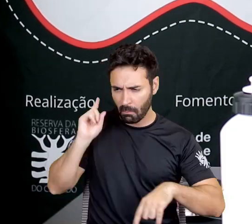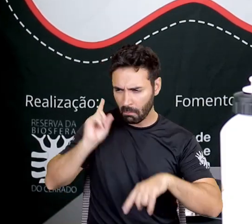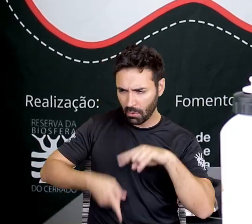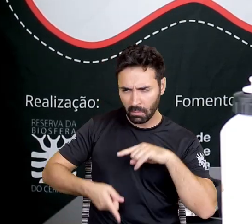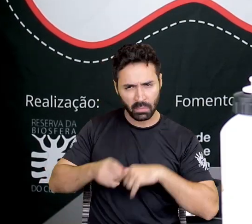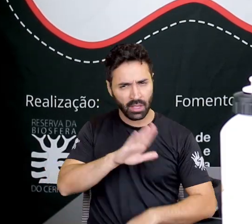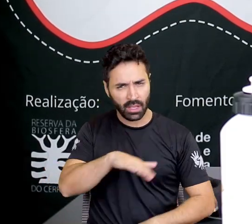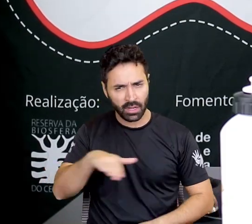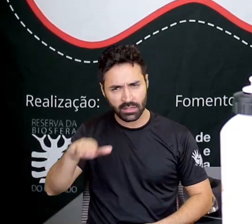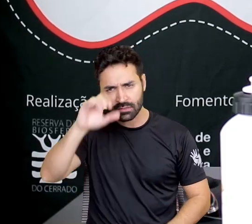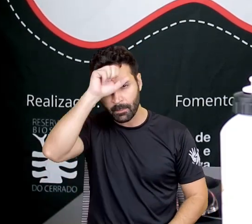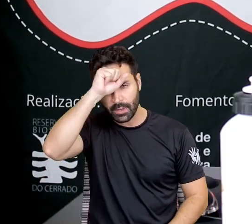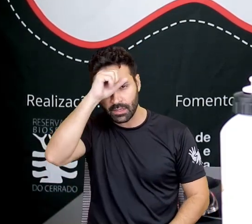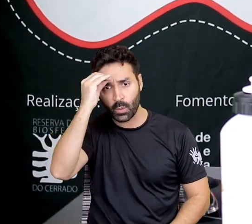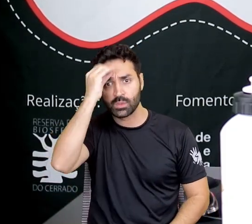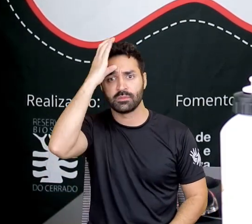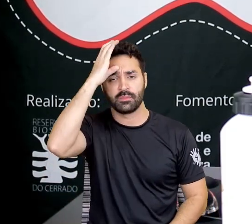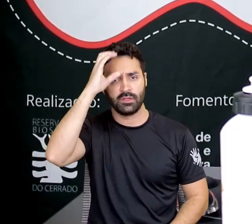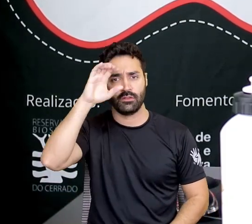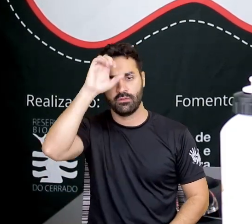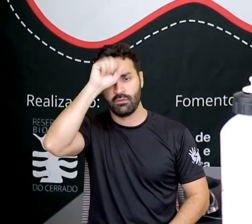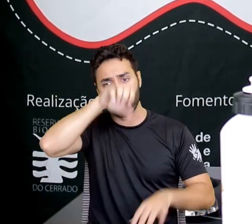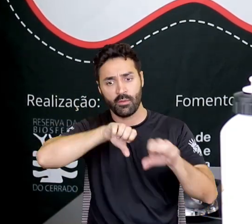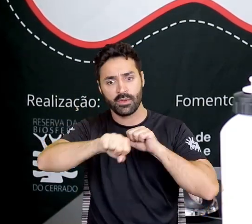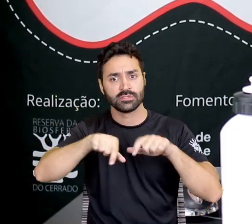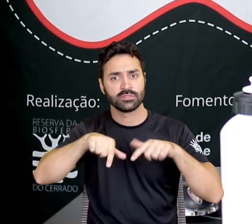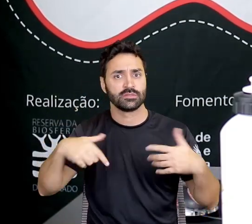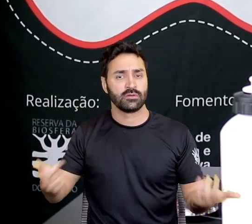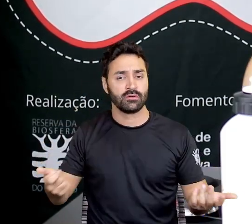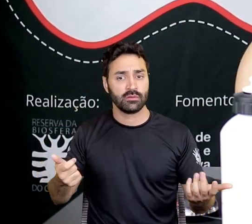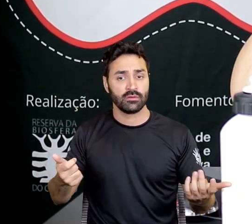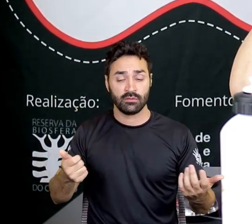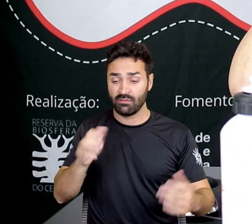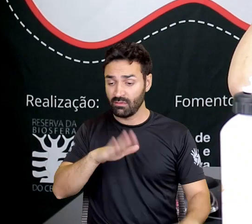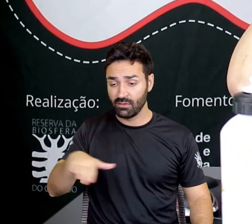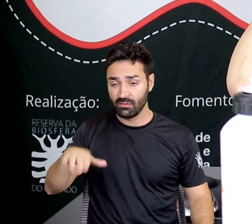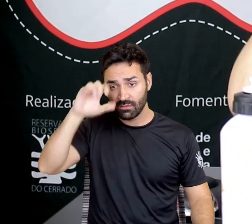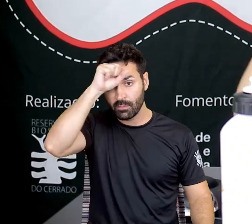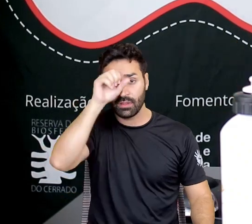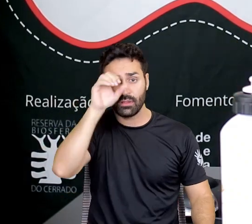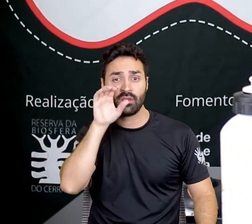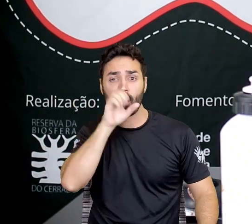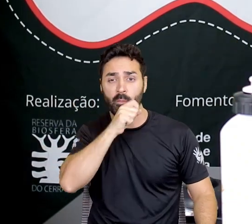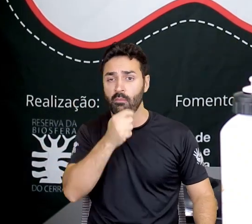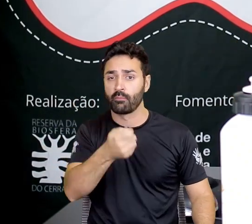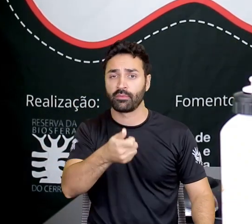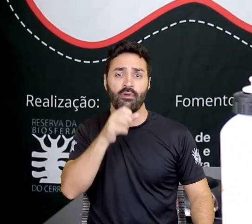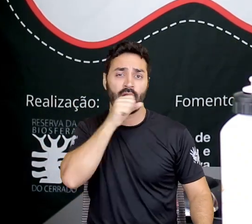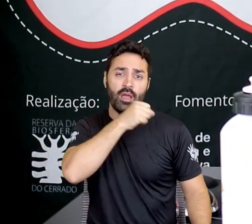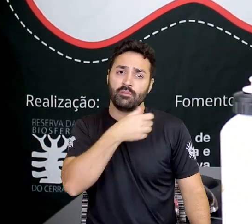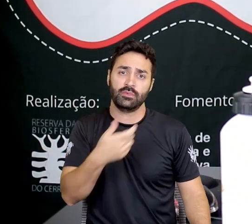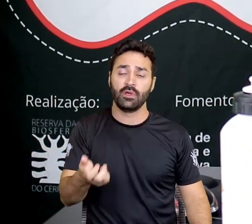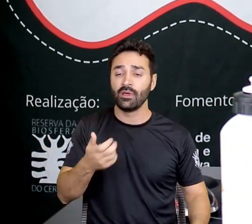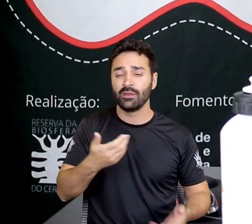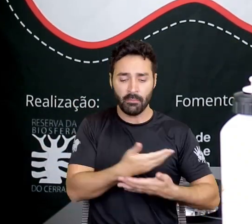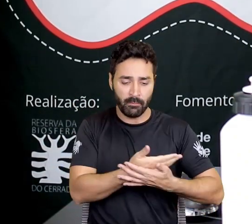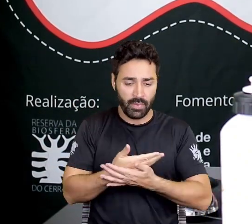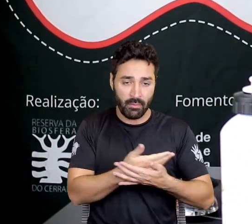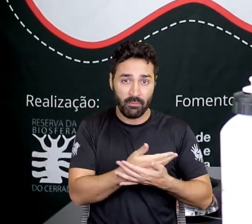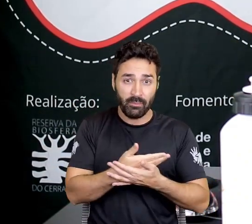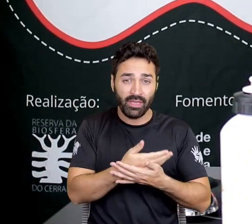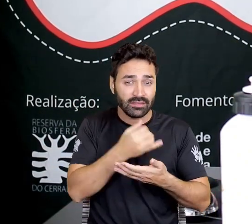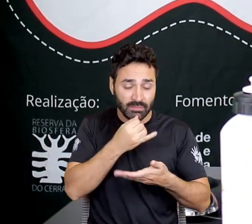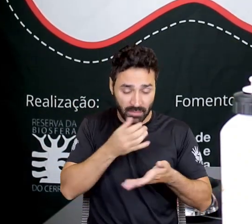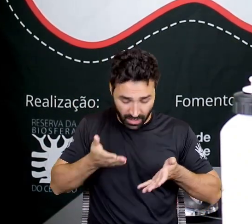formação. Porque a gente sabe que uma criança aprende as coisas muito rápido. Bebês já têm, a partir do momento